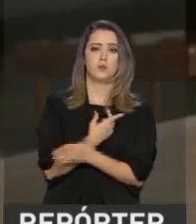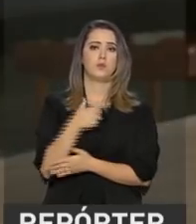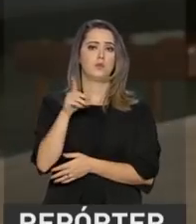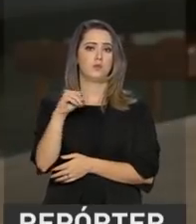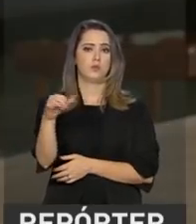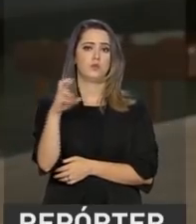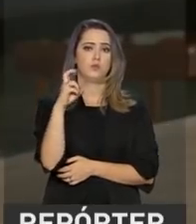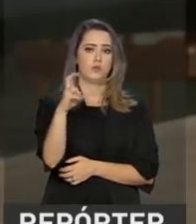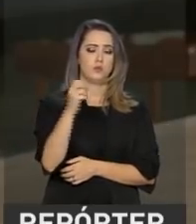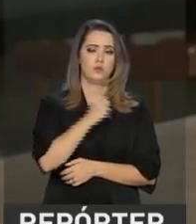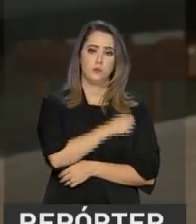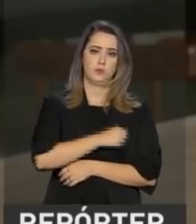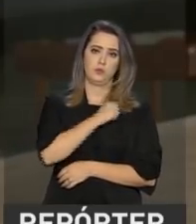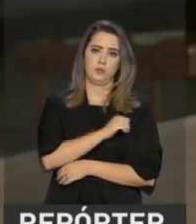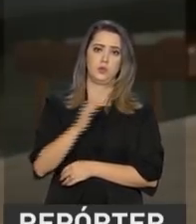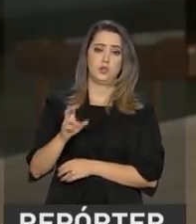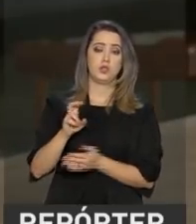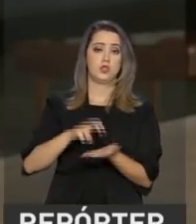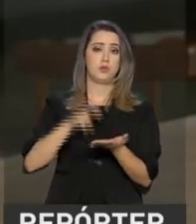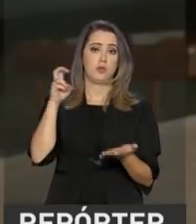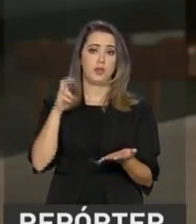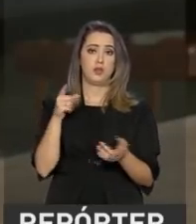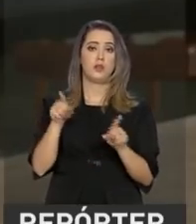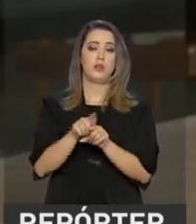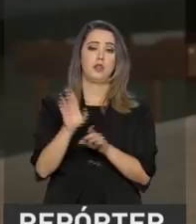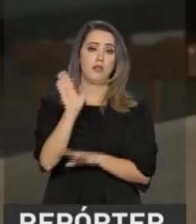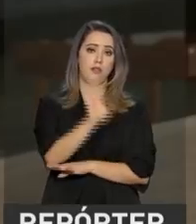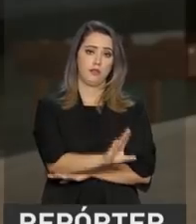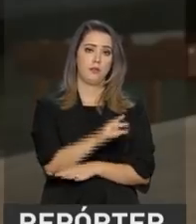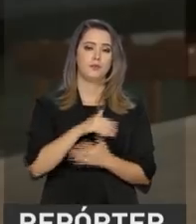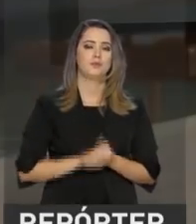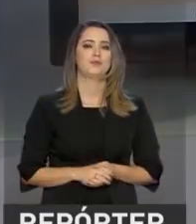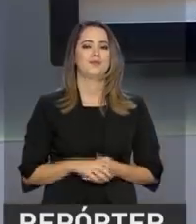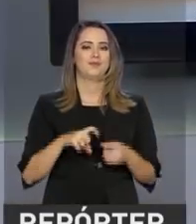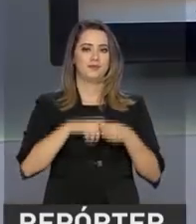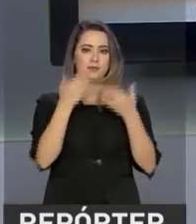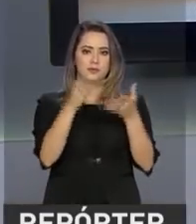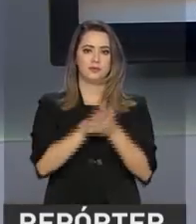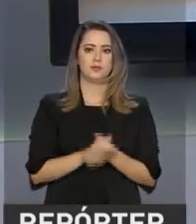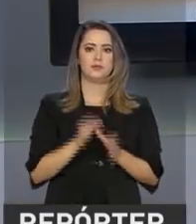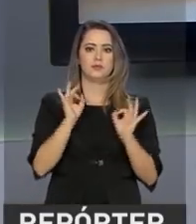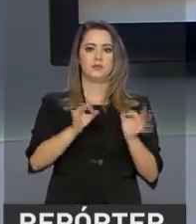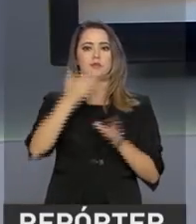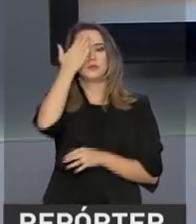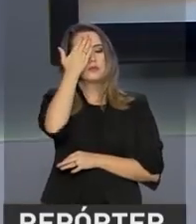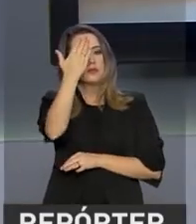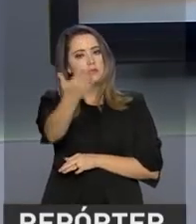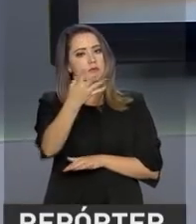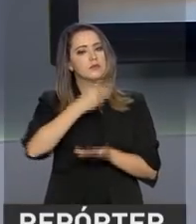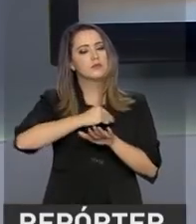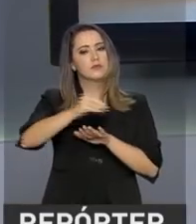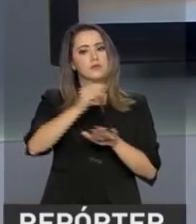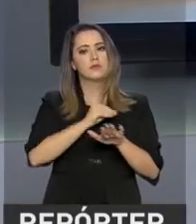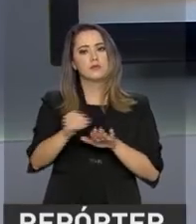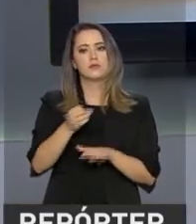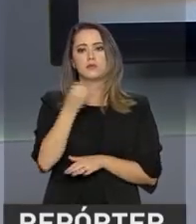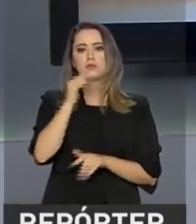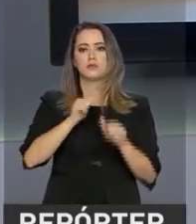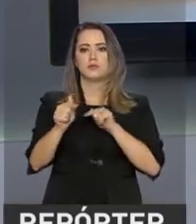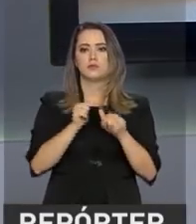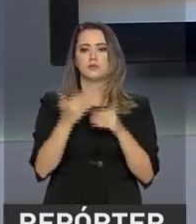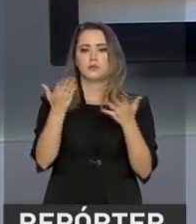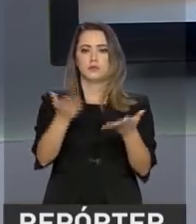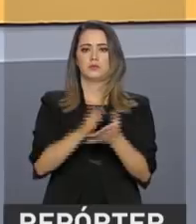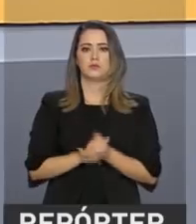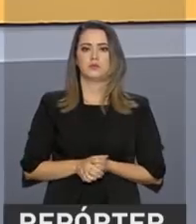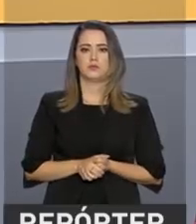dia 5 de agosto, no período matutino e vespertino. Eu volto com você, Thaís. Muito obrigada, Pablo, pelas suas informações. Bom trabalho para